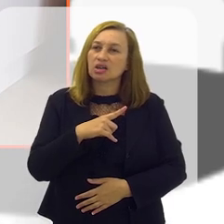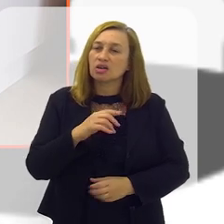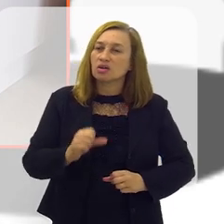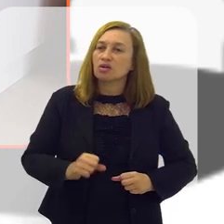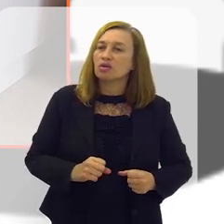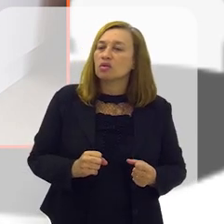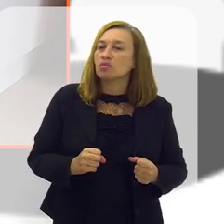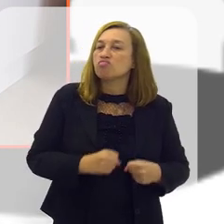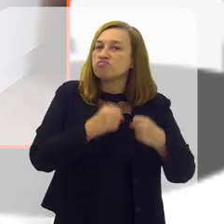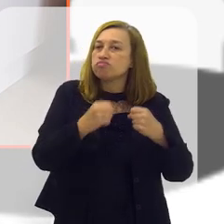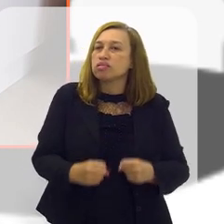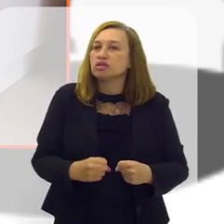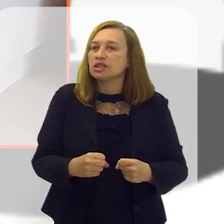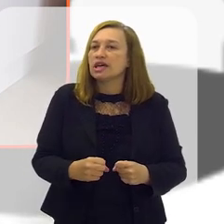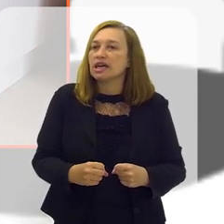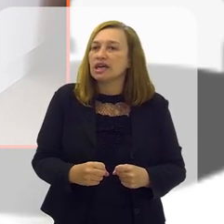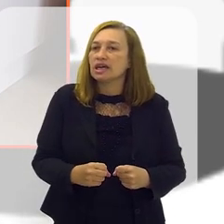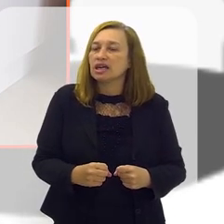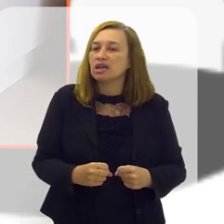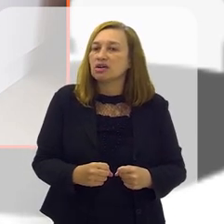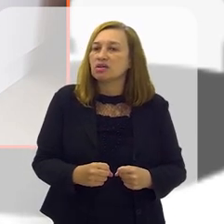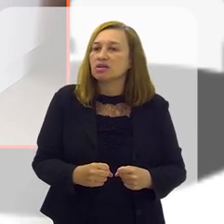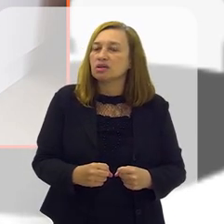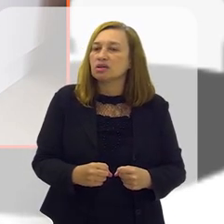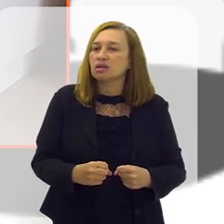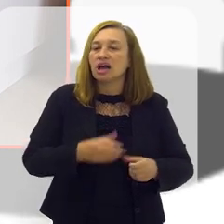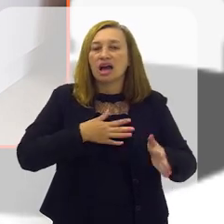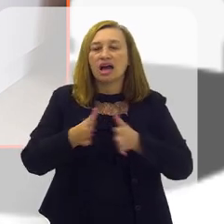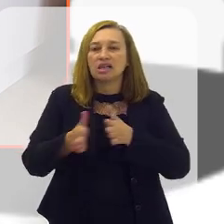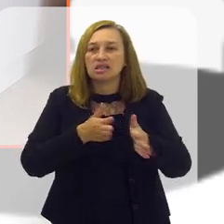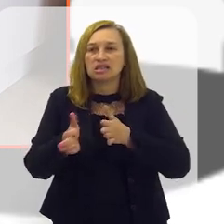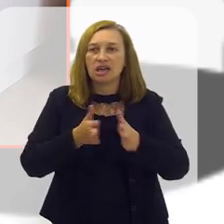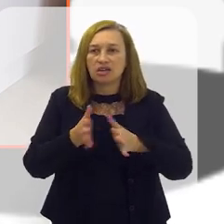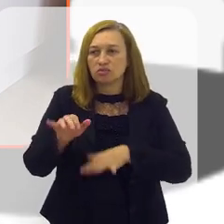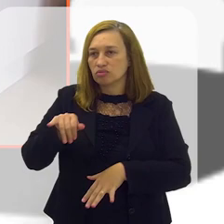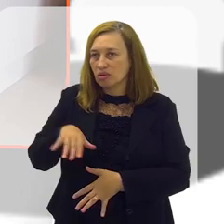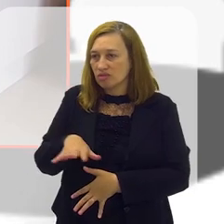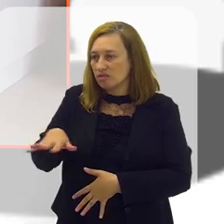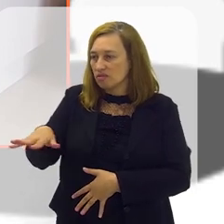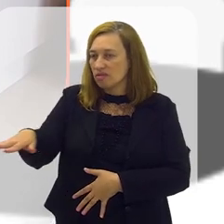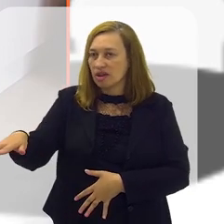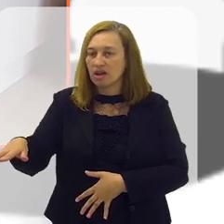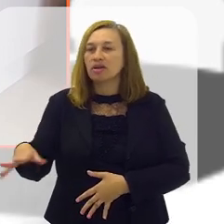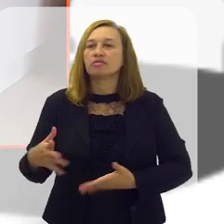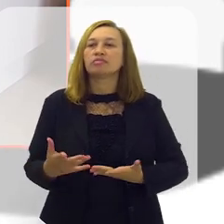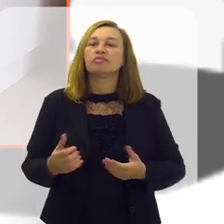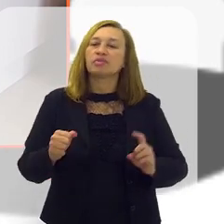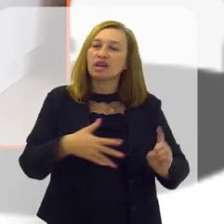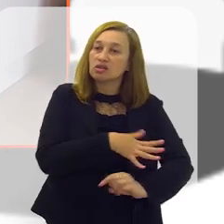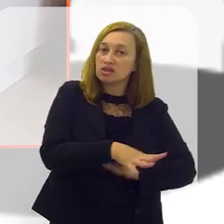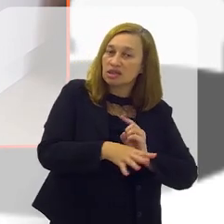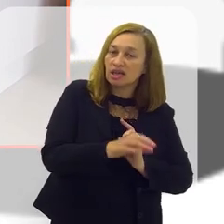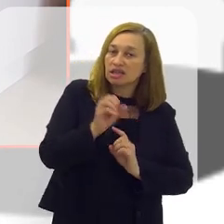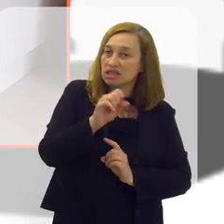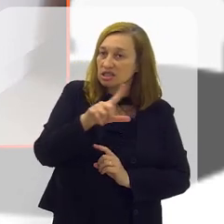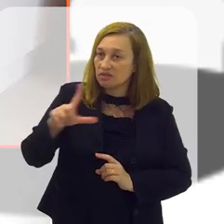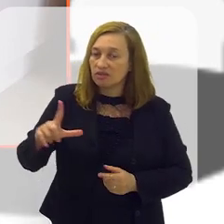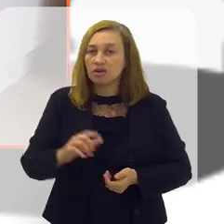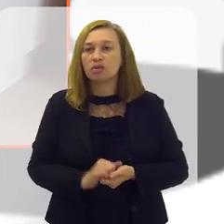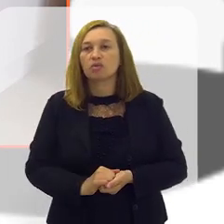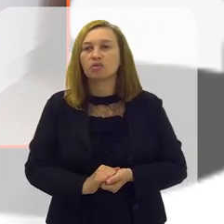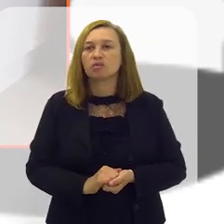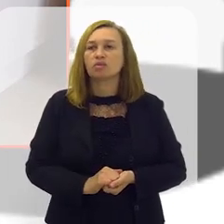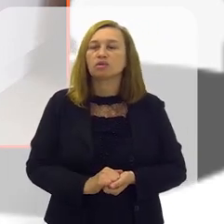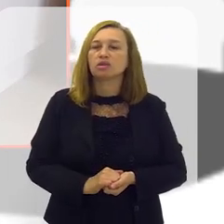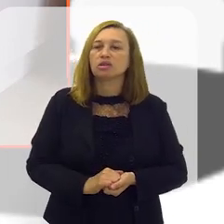um certo poder de acesso às comunidades, à sociedade civil.